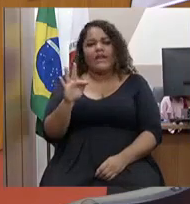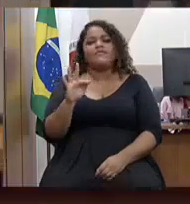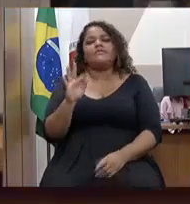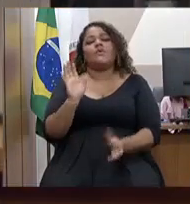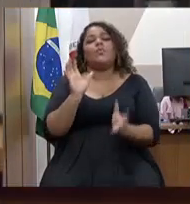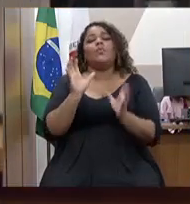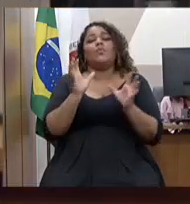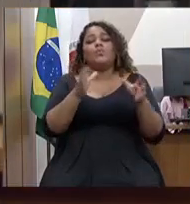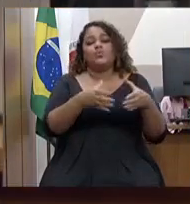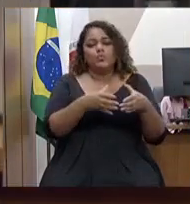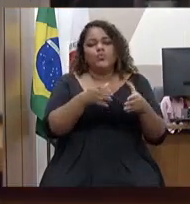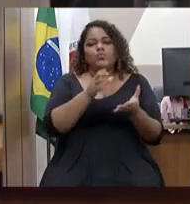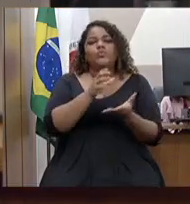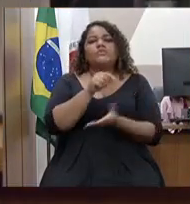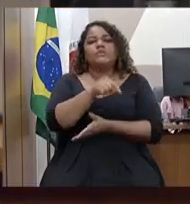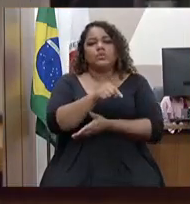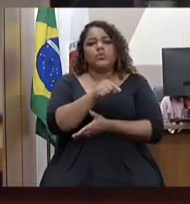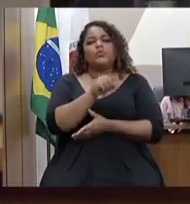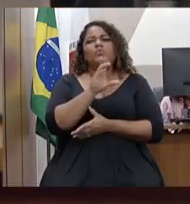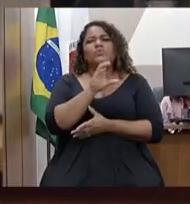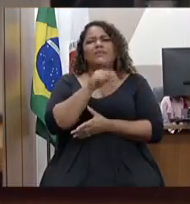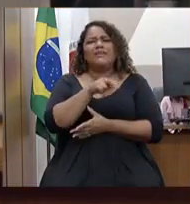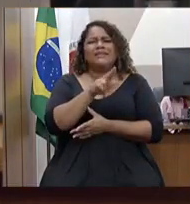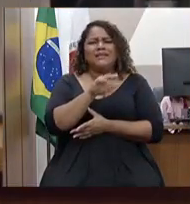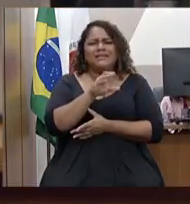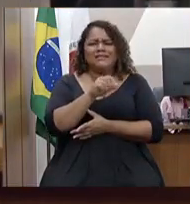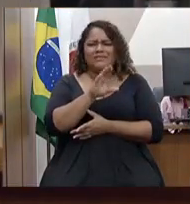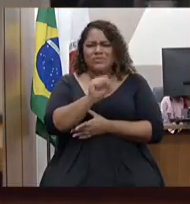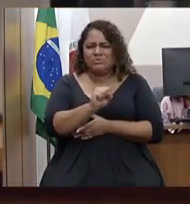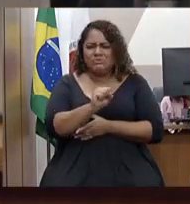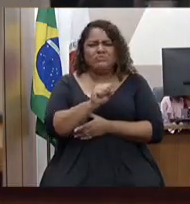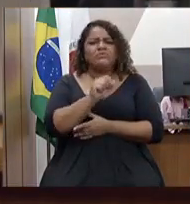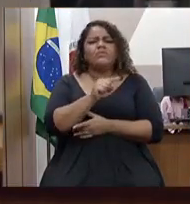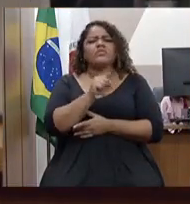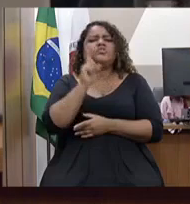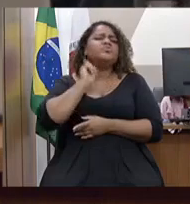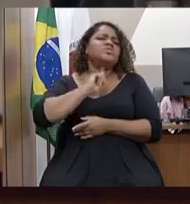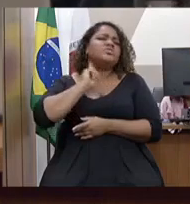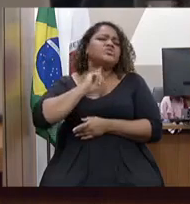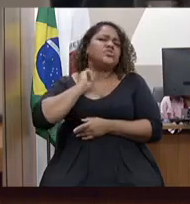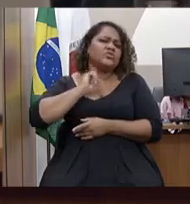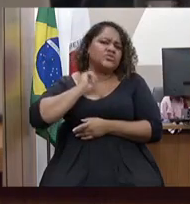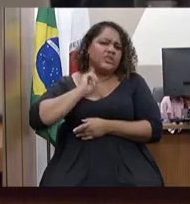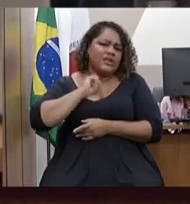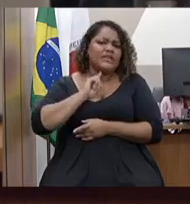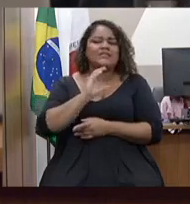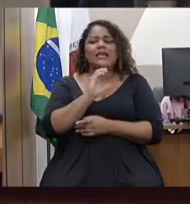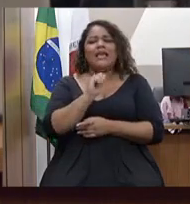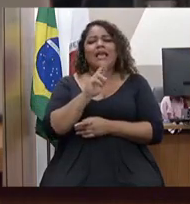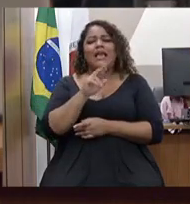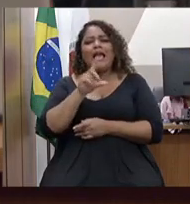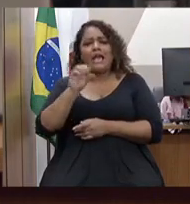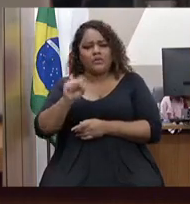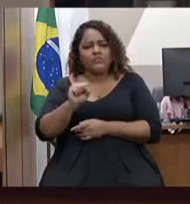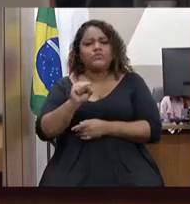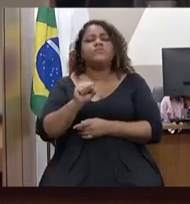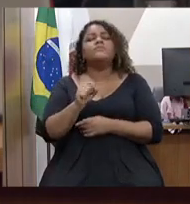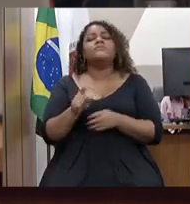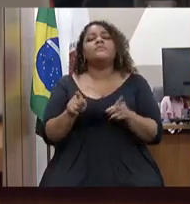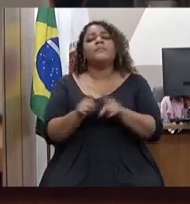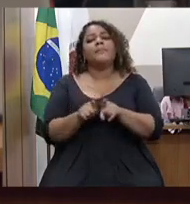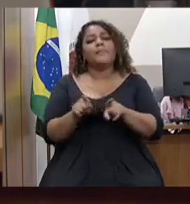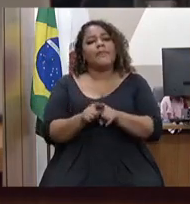Federação dos quintos do Estado de Minas Gerais Carlos Cassiano cumprimentar aqui o nosso expositor a tarde José Carlos né